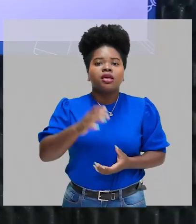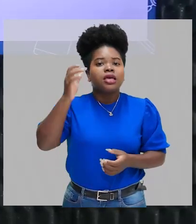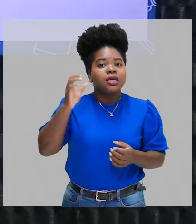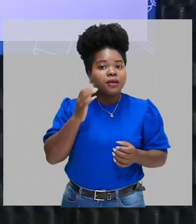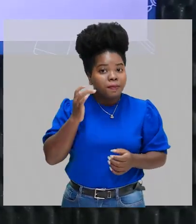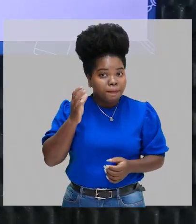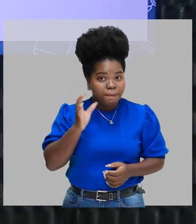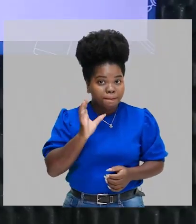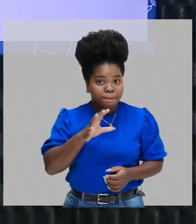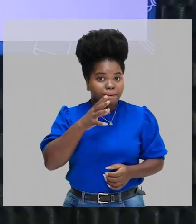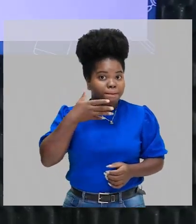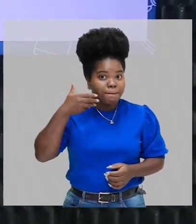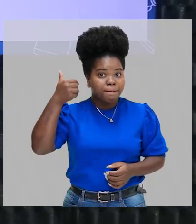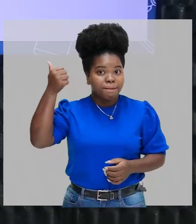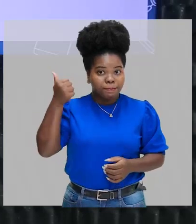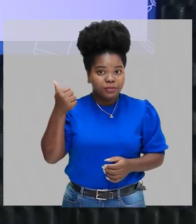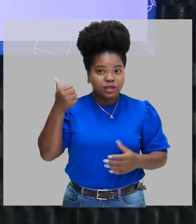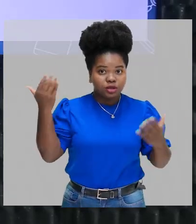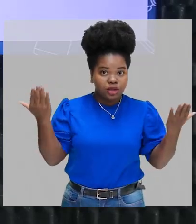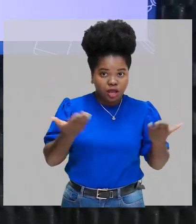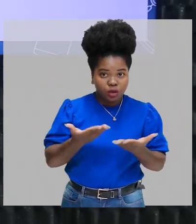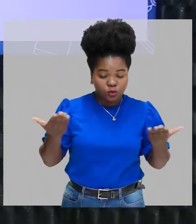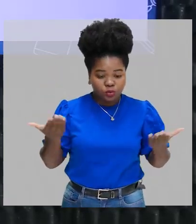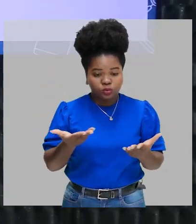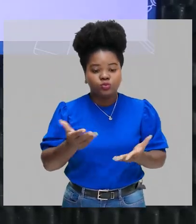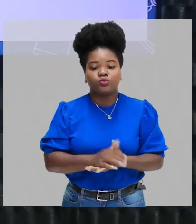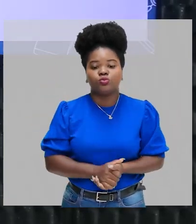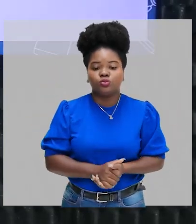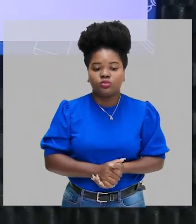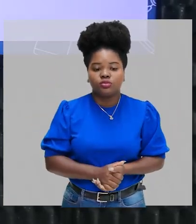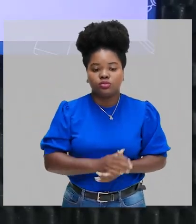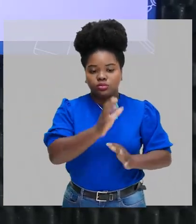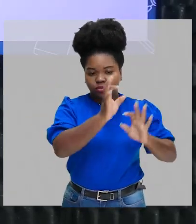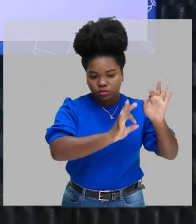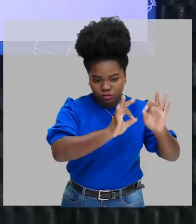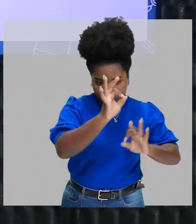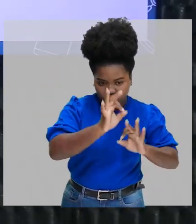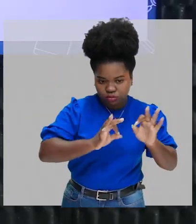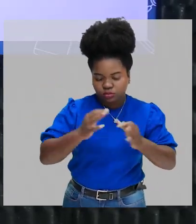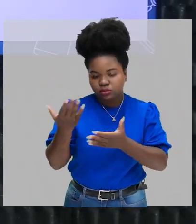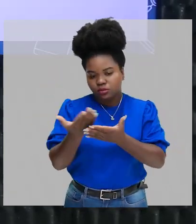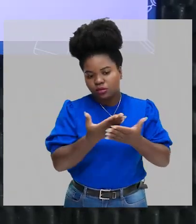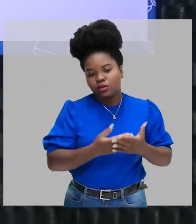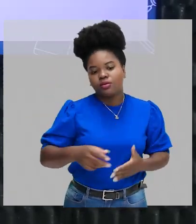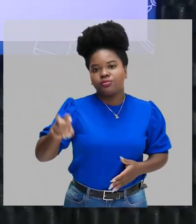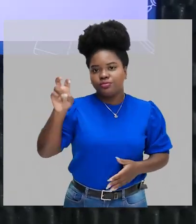facilitar nosso trabalho, eu dividi a aula em 5 tópicos. Vamos ver quais são?